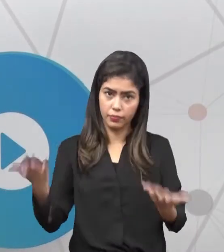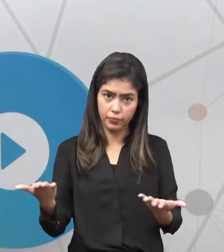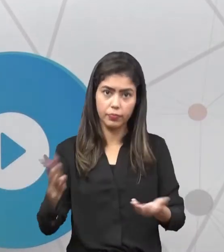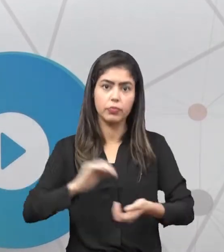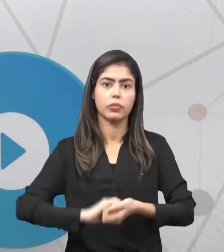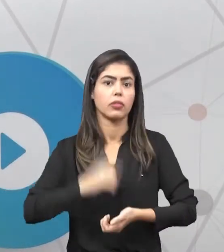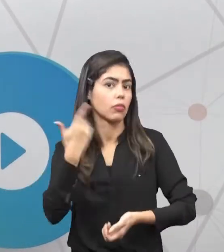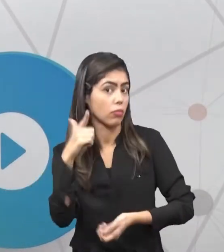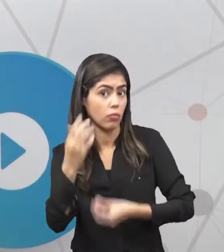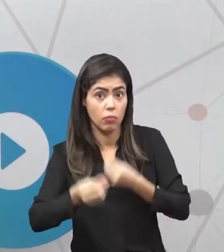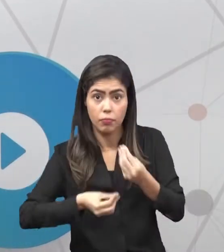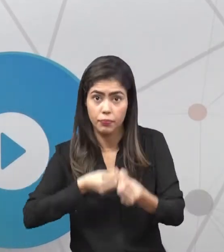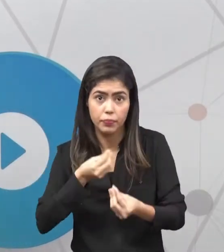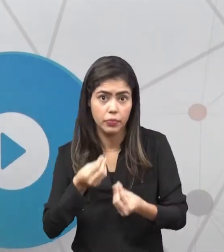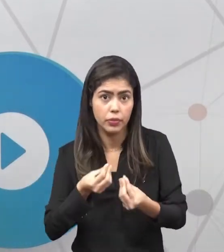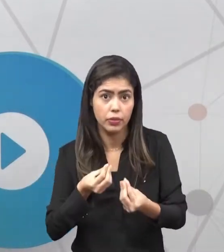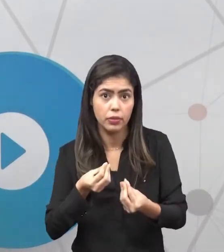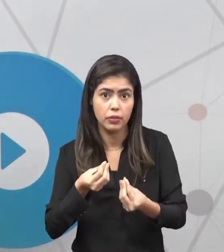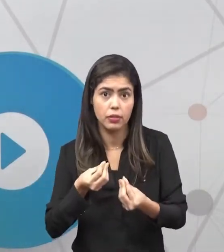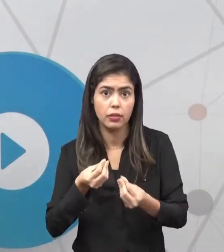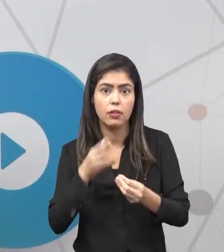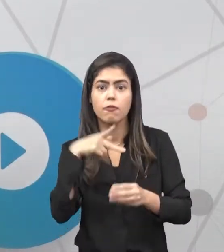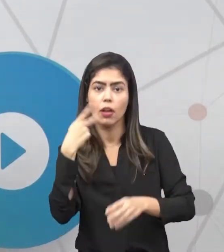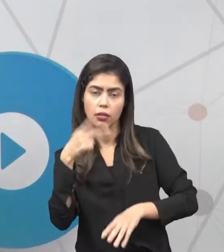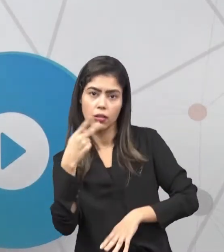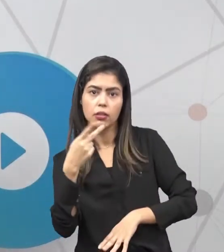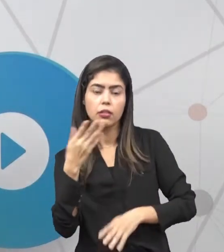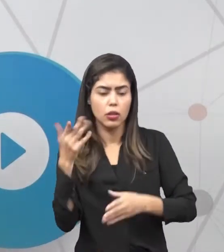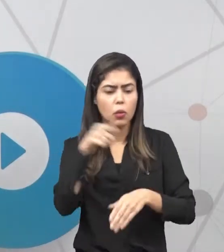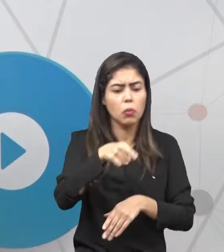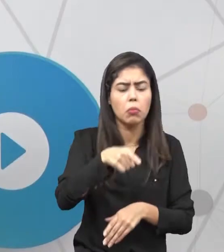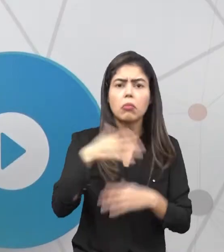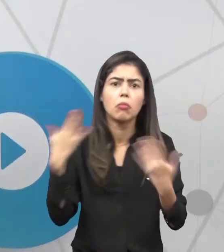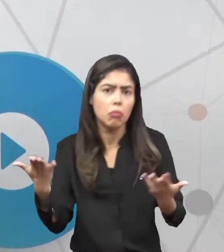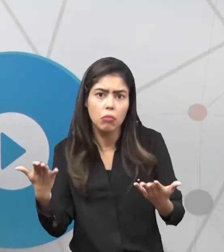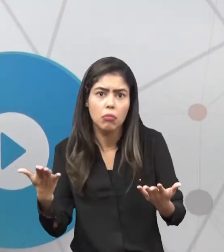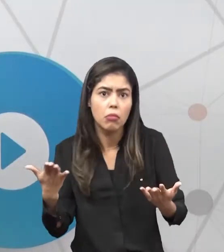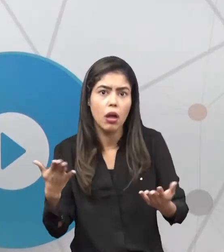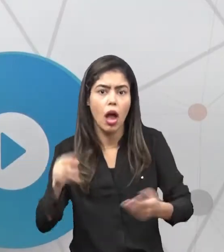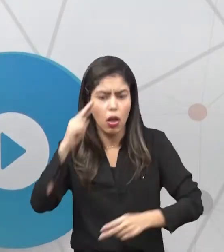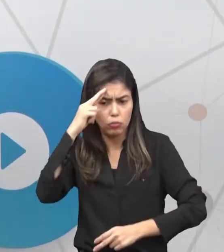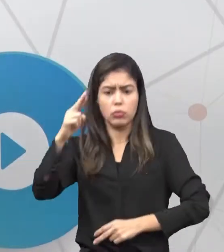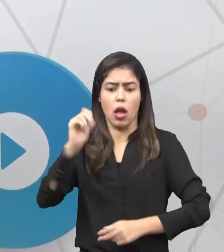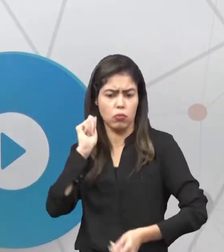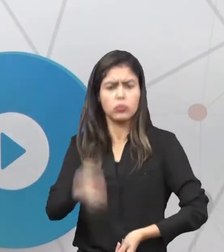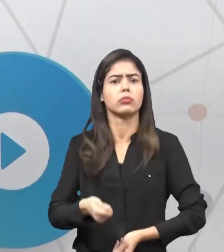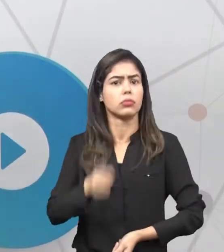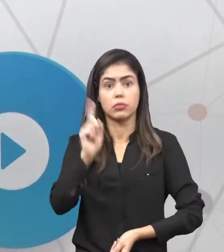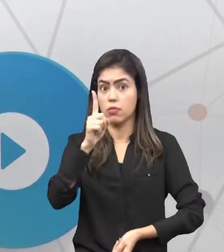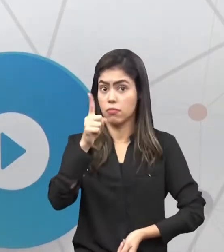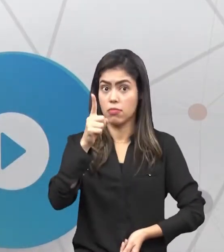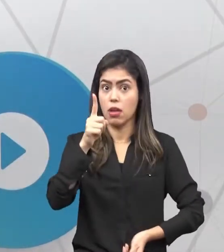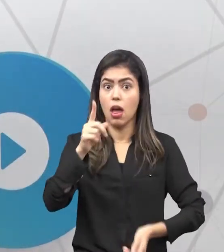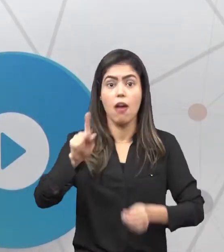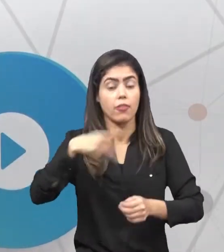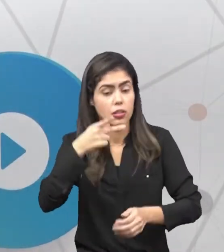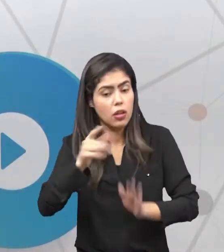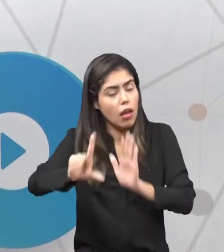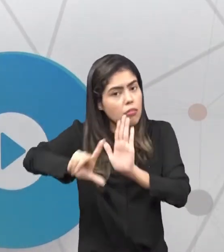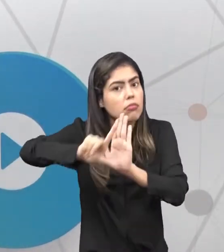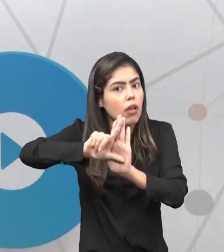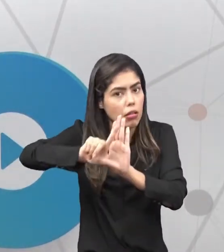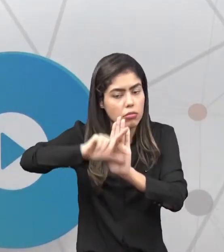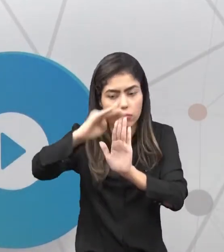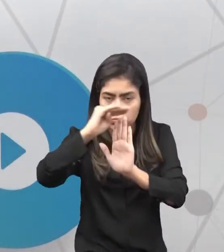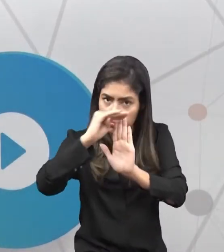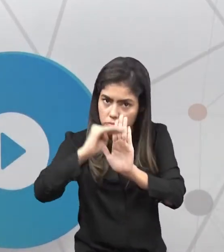não existe falar que naquele momento ele está sendo autoritário. Ao contrário, ele só está agindo dentro